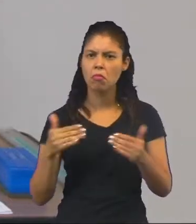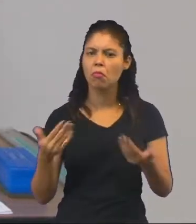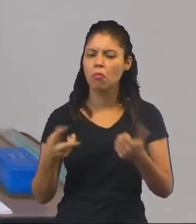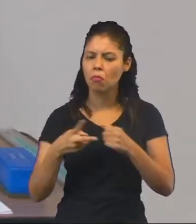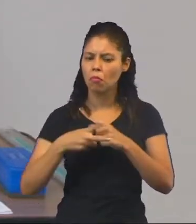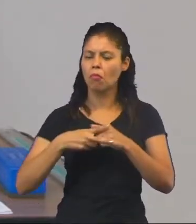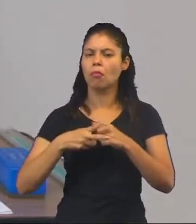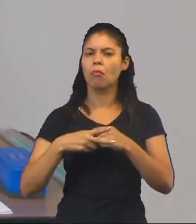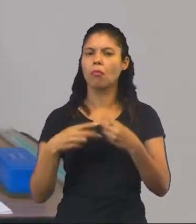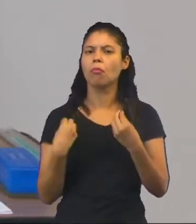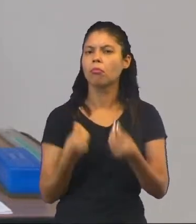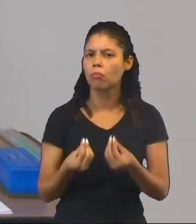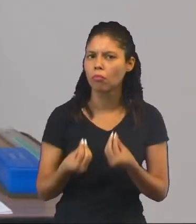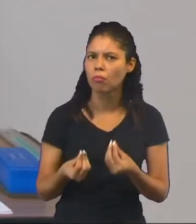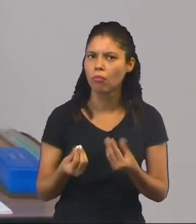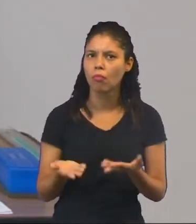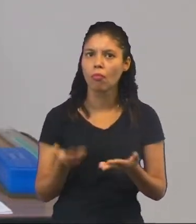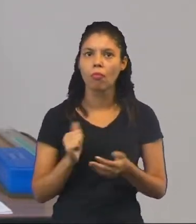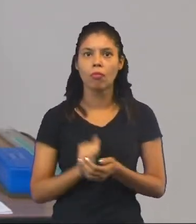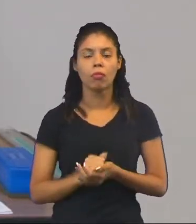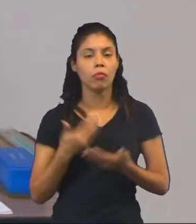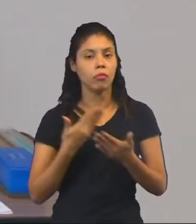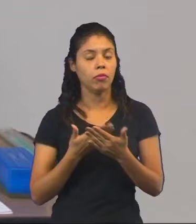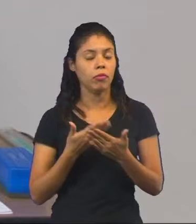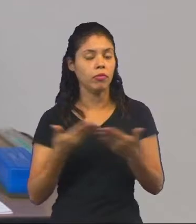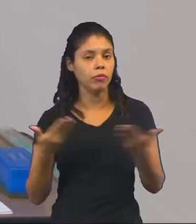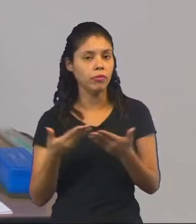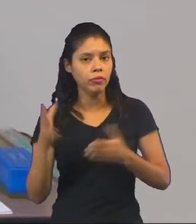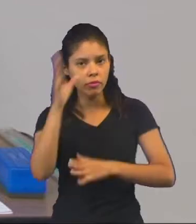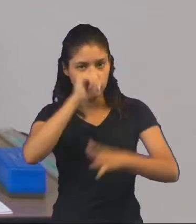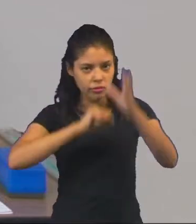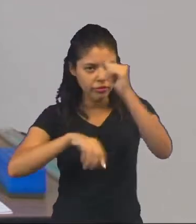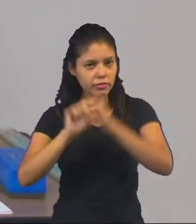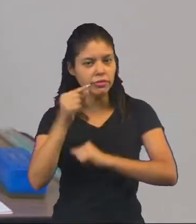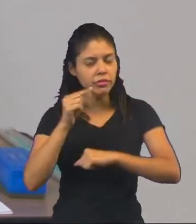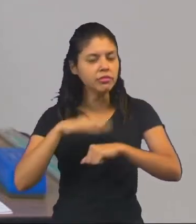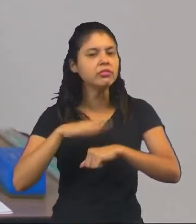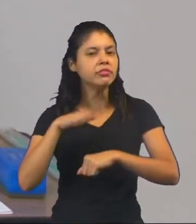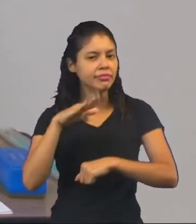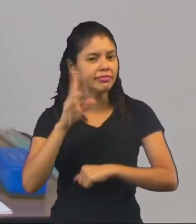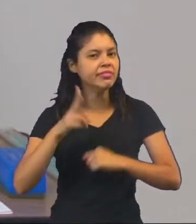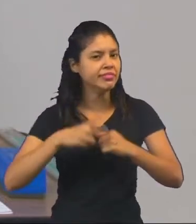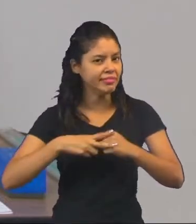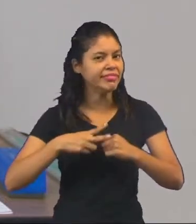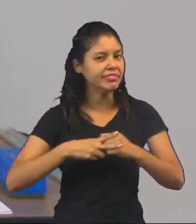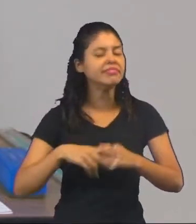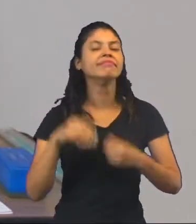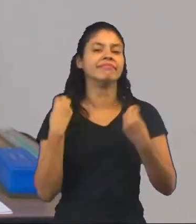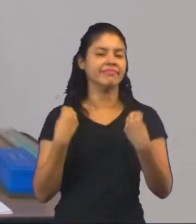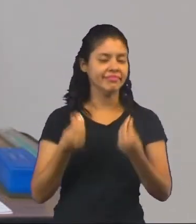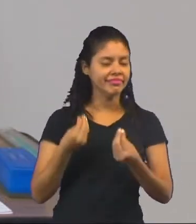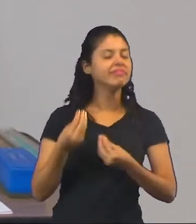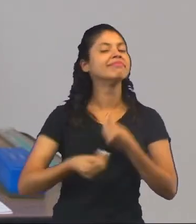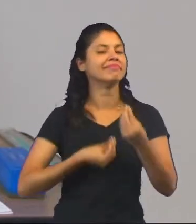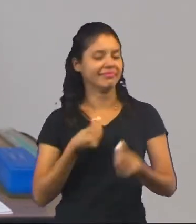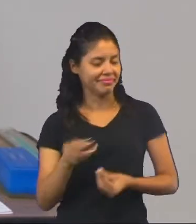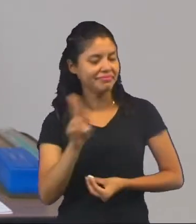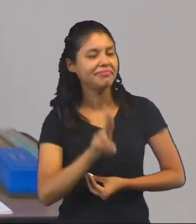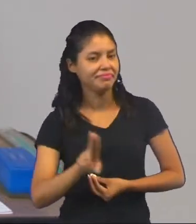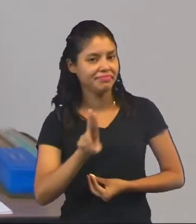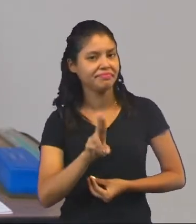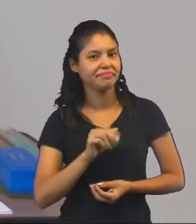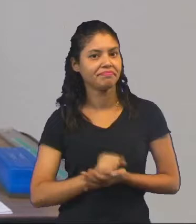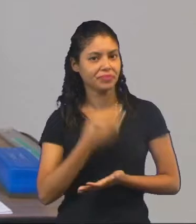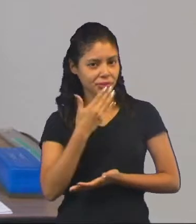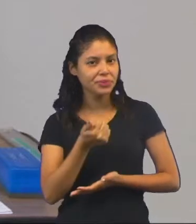esses verbos? Para que serve? Hoje, em nossa aula, vamos aprender um pouco mais sobre esses verbos, para que serve, como são usados,